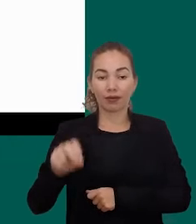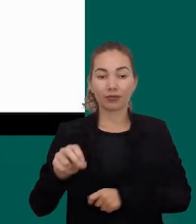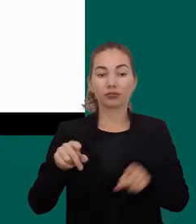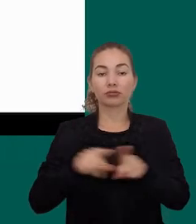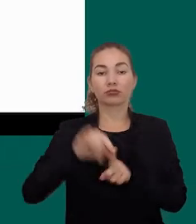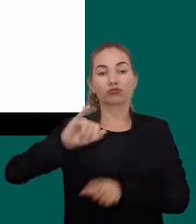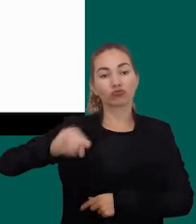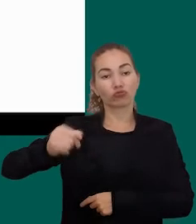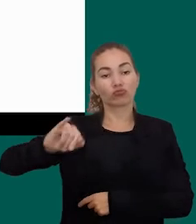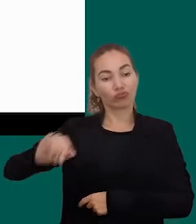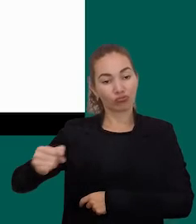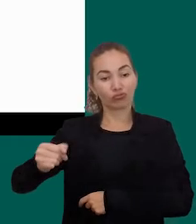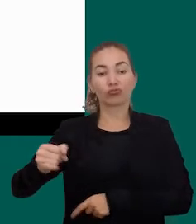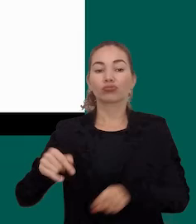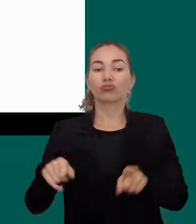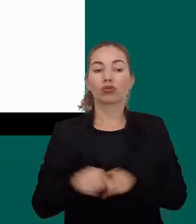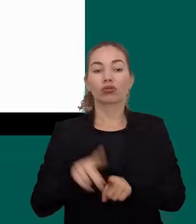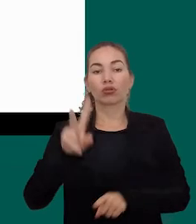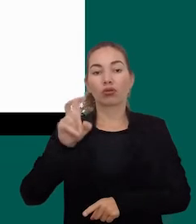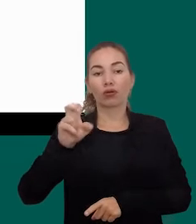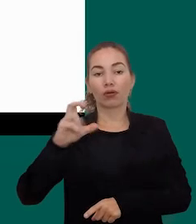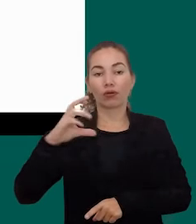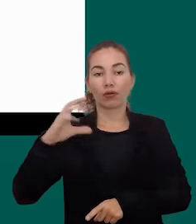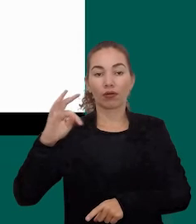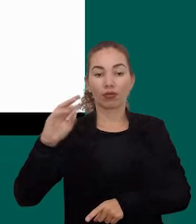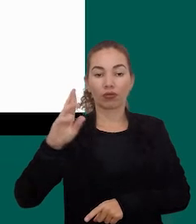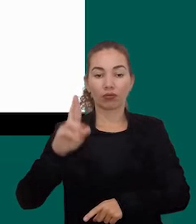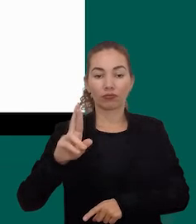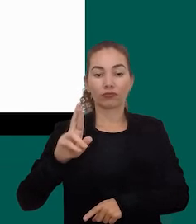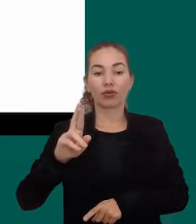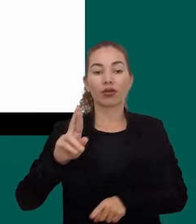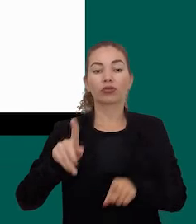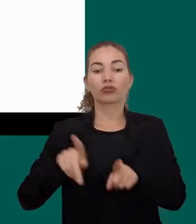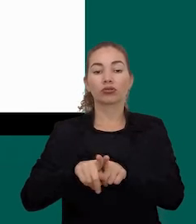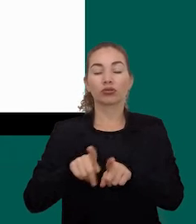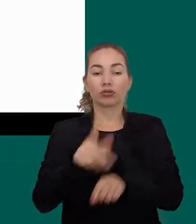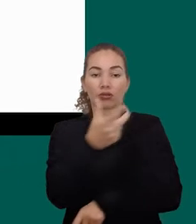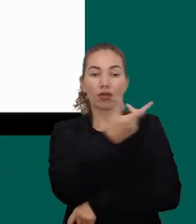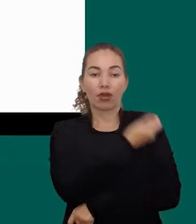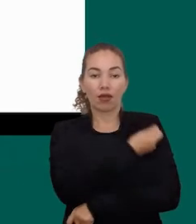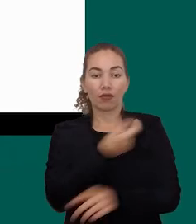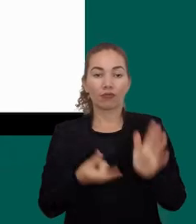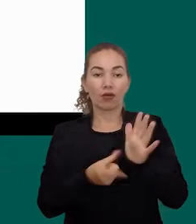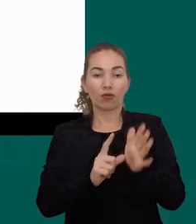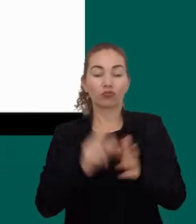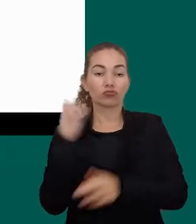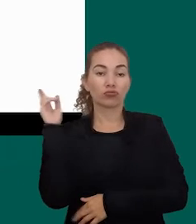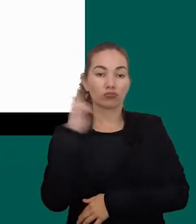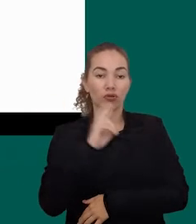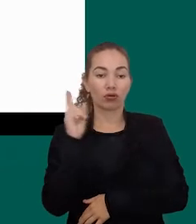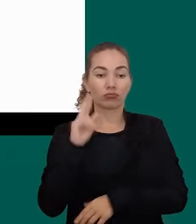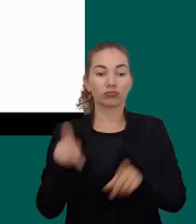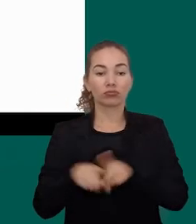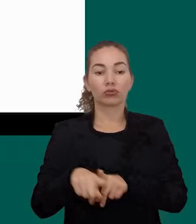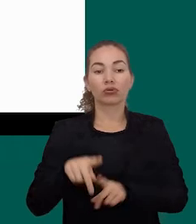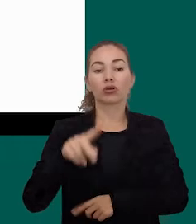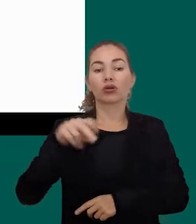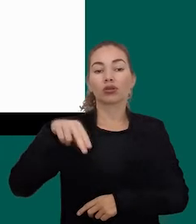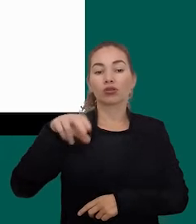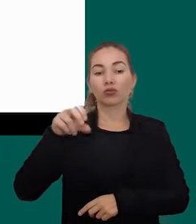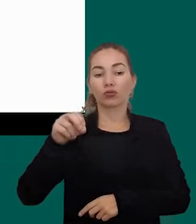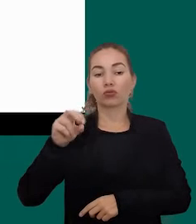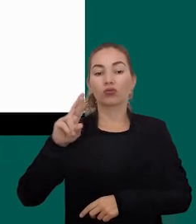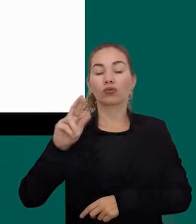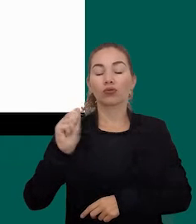& Johnson, a Vector Institute, que é uma outra vacina para uso precoce russo, Novavax, a Sinopharm, a